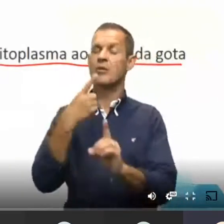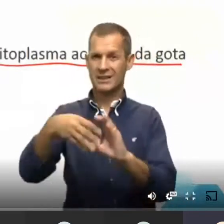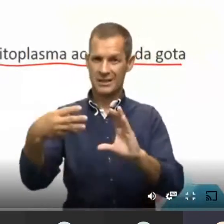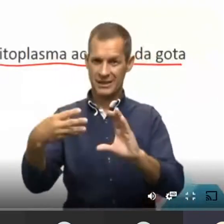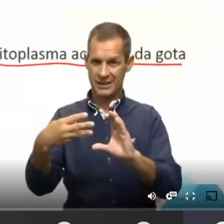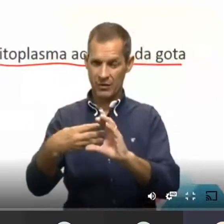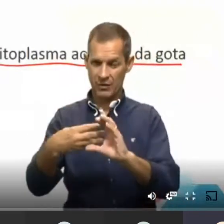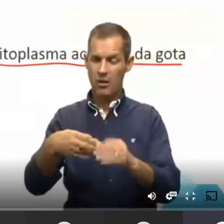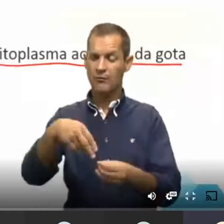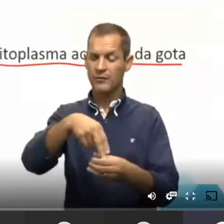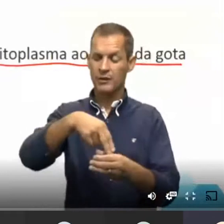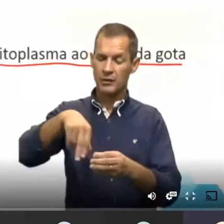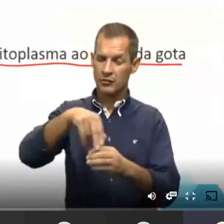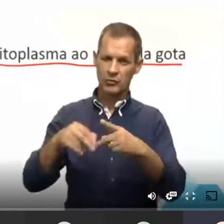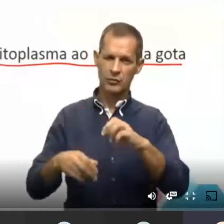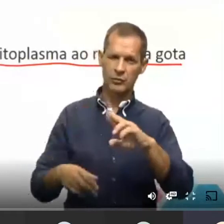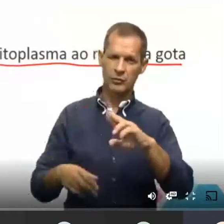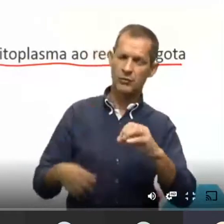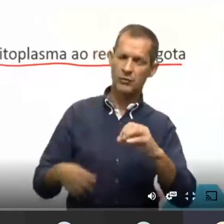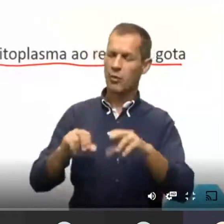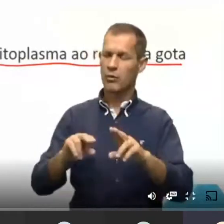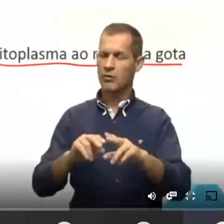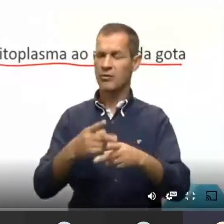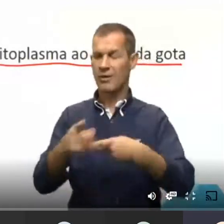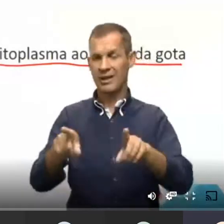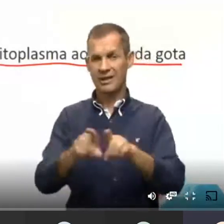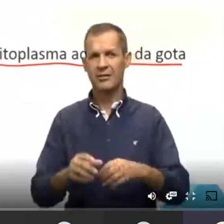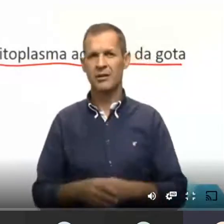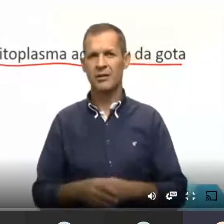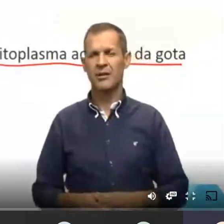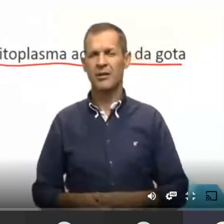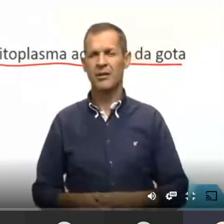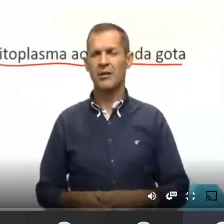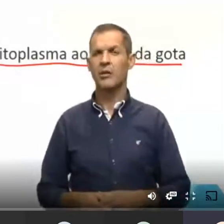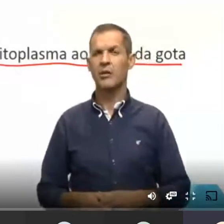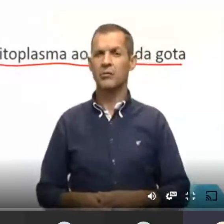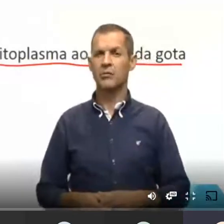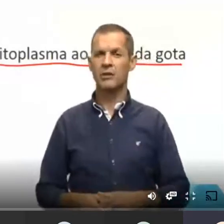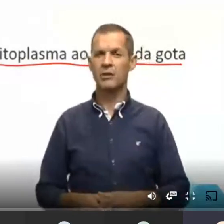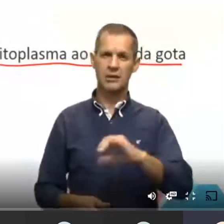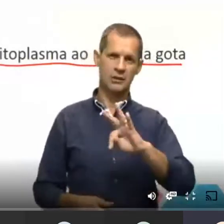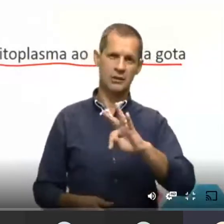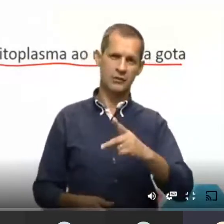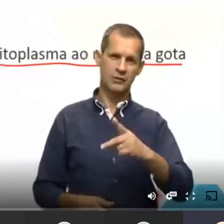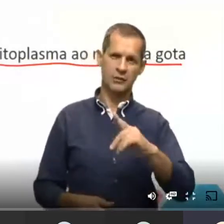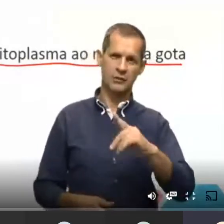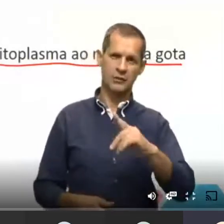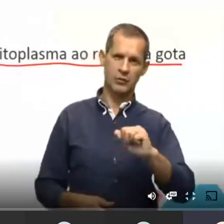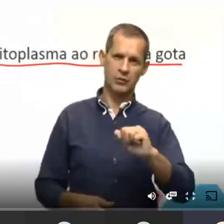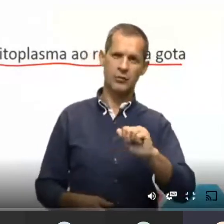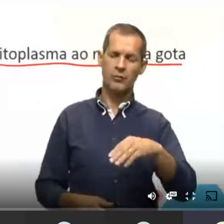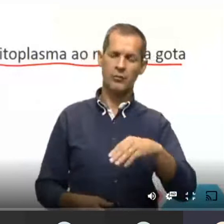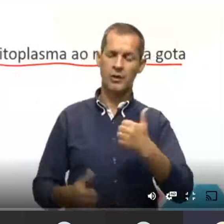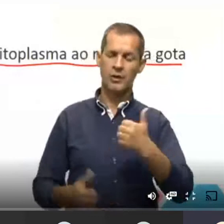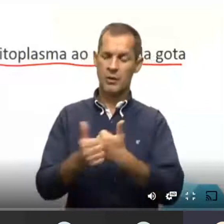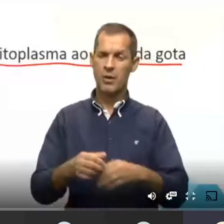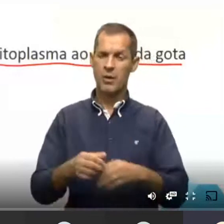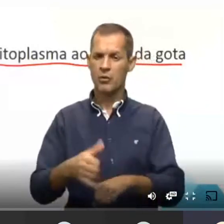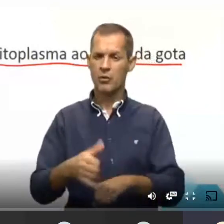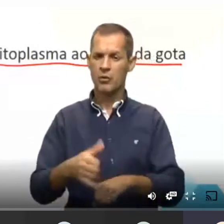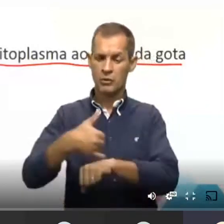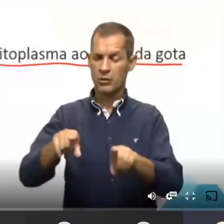célula. Esse núcleo periférico a gente pode chamar também, no caso da citoplasma ao redor da gordura, com